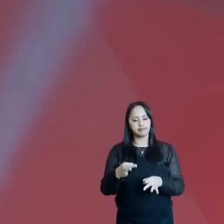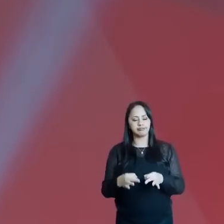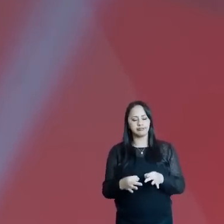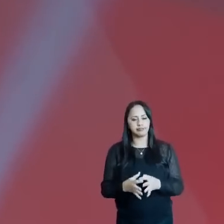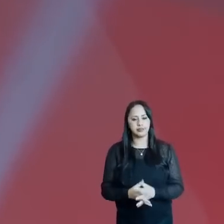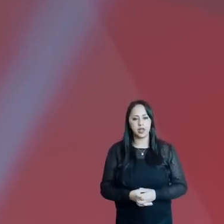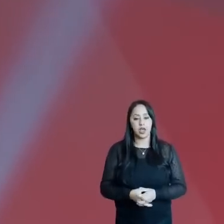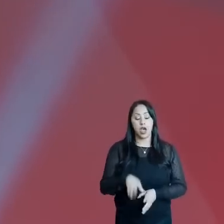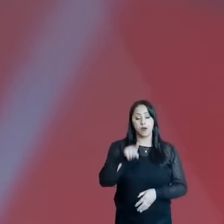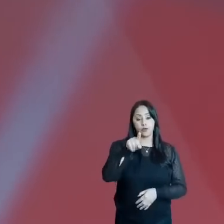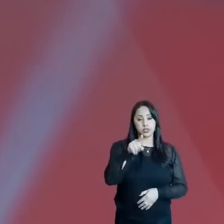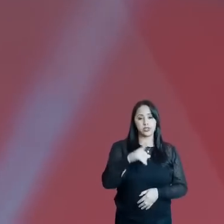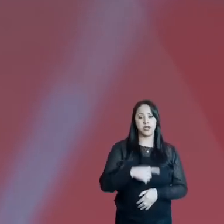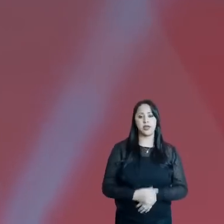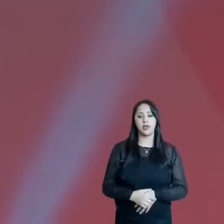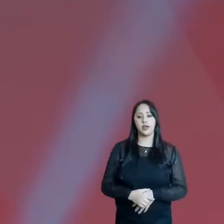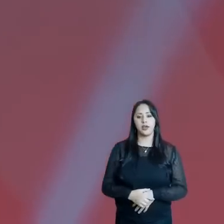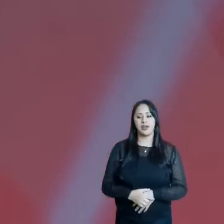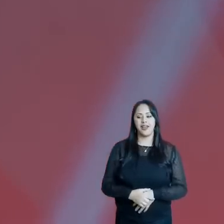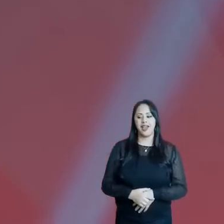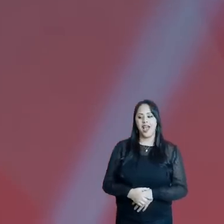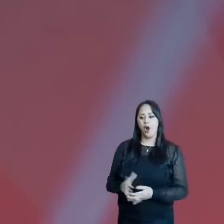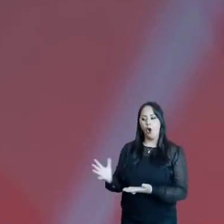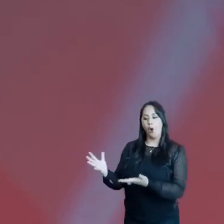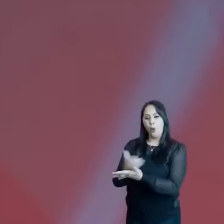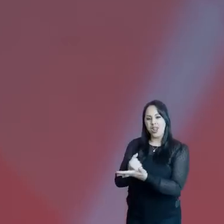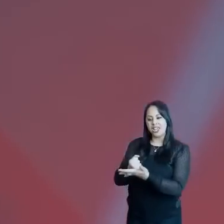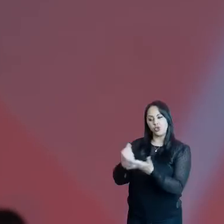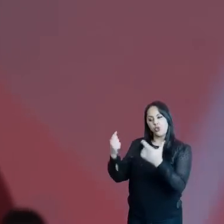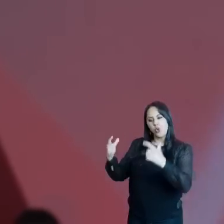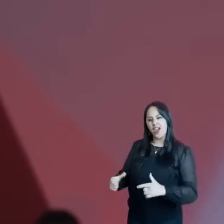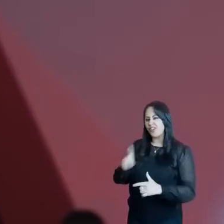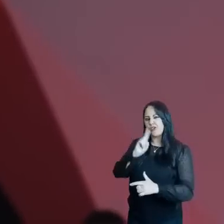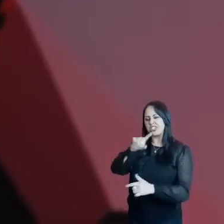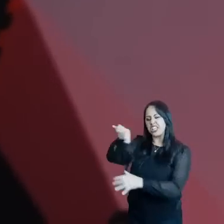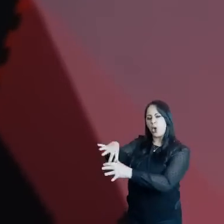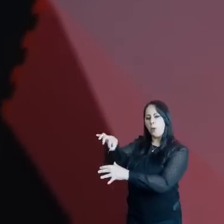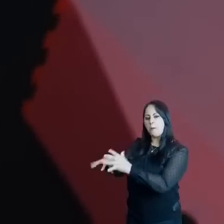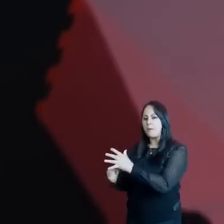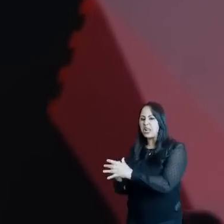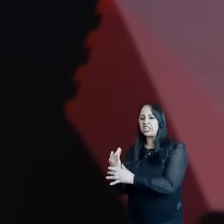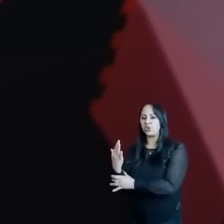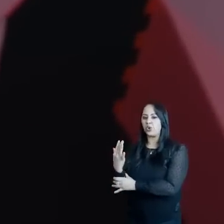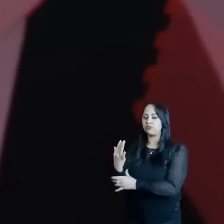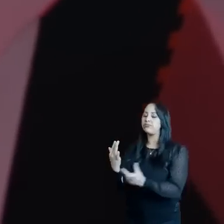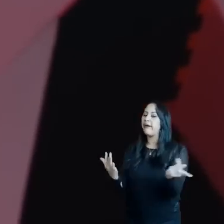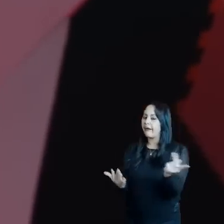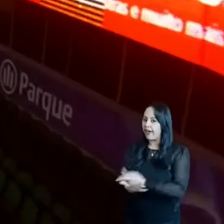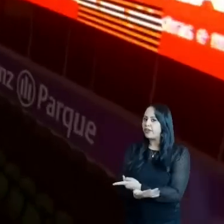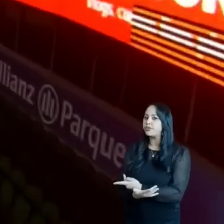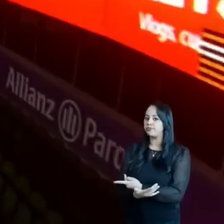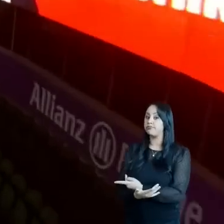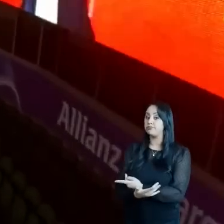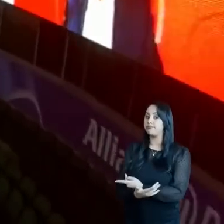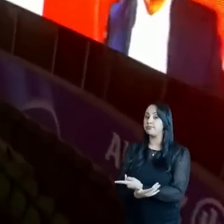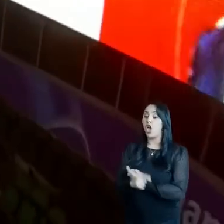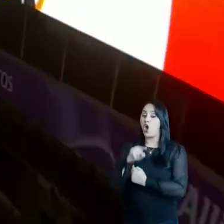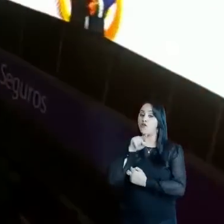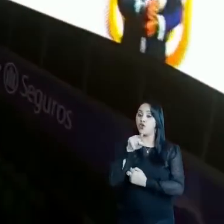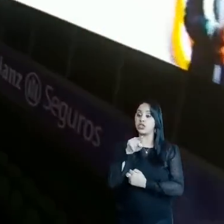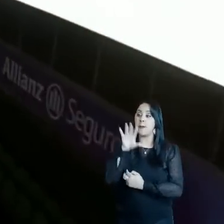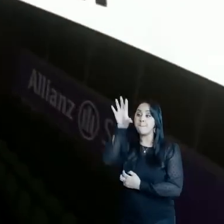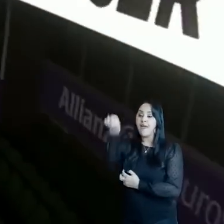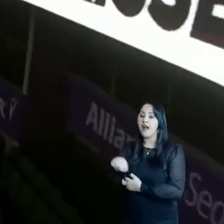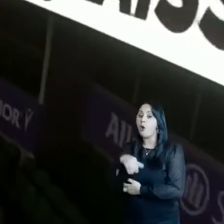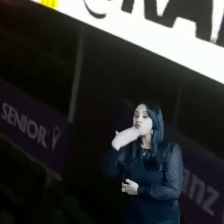justiça. Você colher de um terreno que você não plantou, de um terreno que não é seu, é ilegal. Você colher de um fruto que